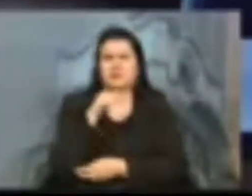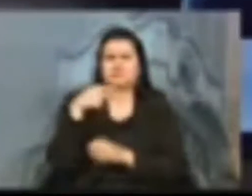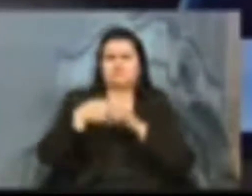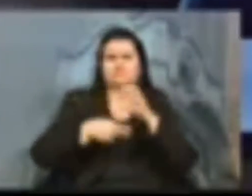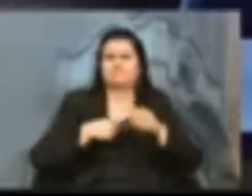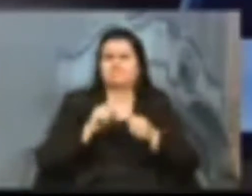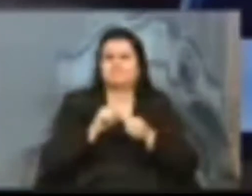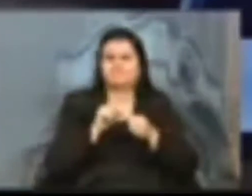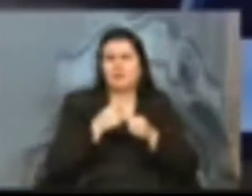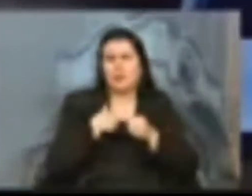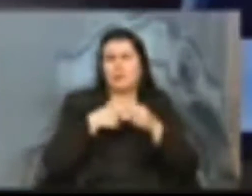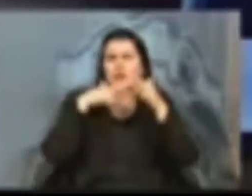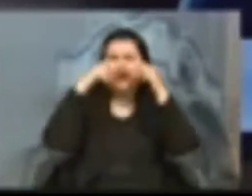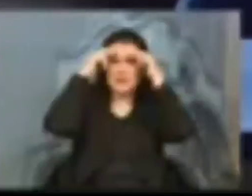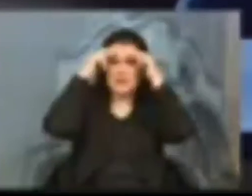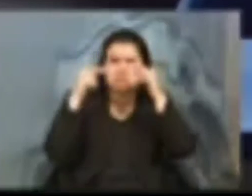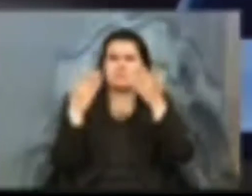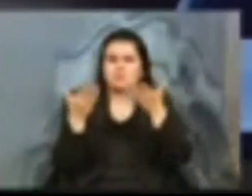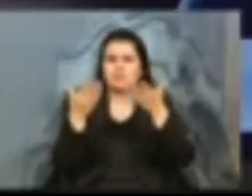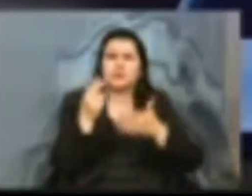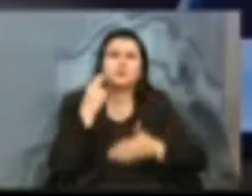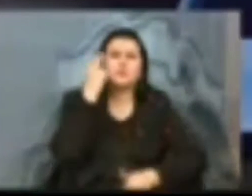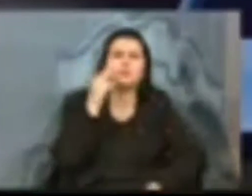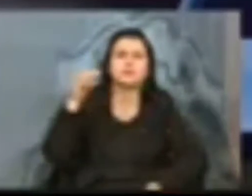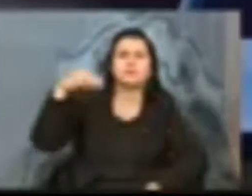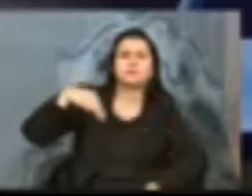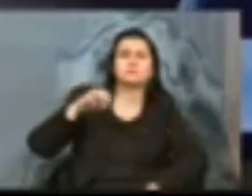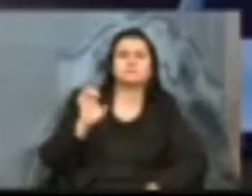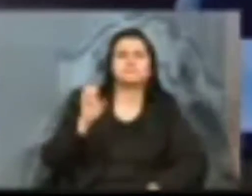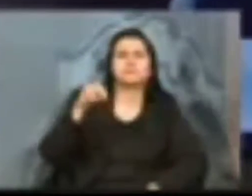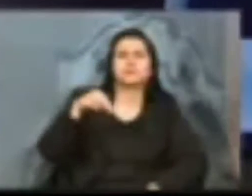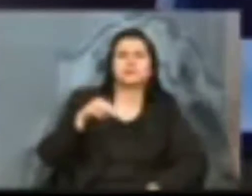de Vereadores, e com todo o respeito ao vereador Medina.